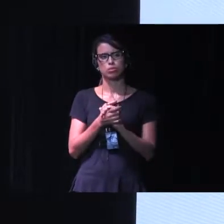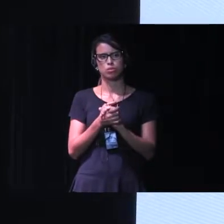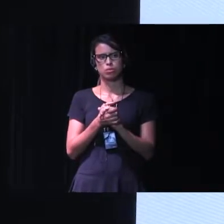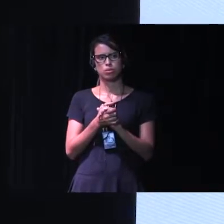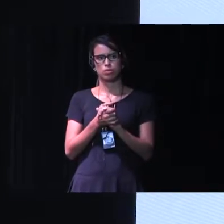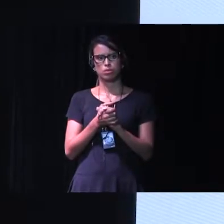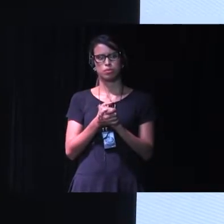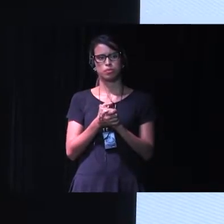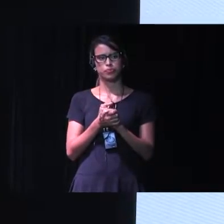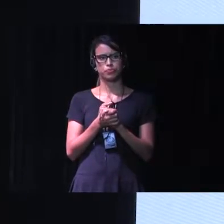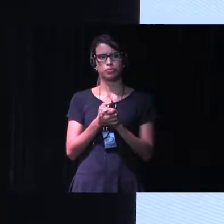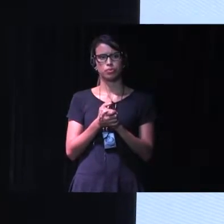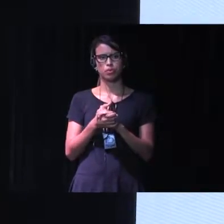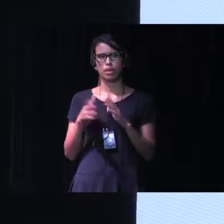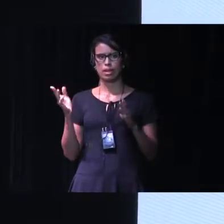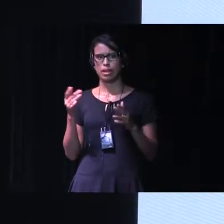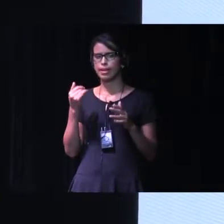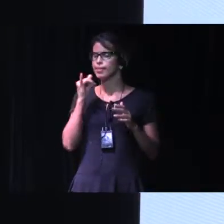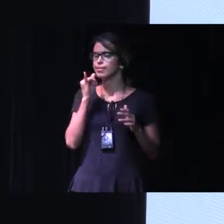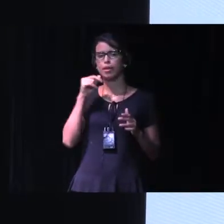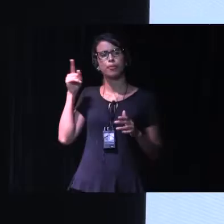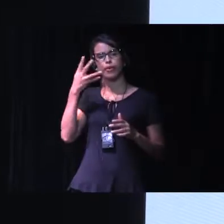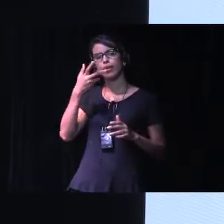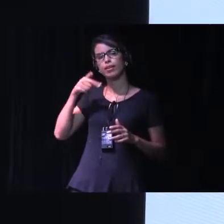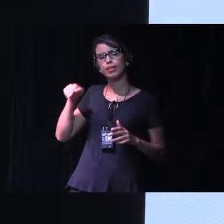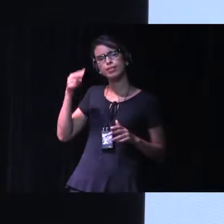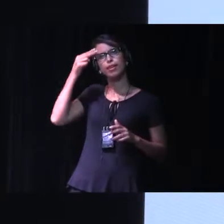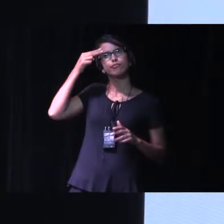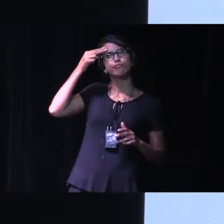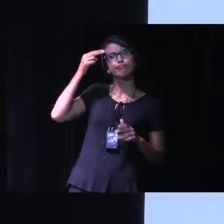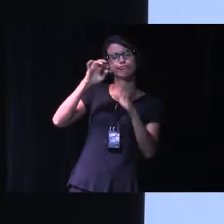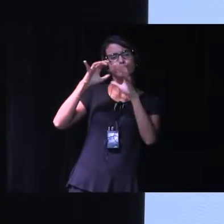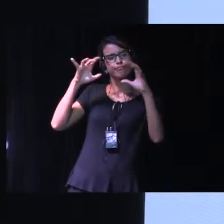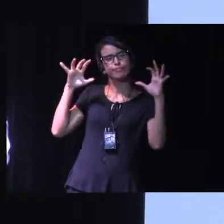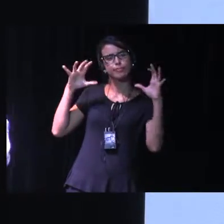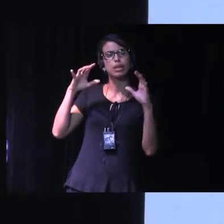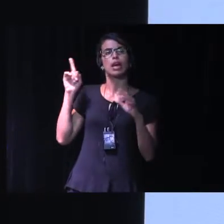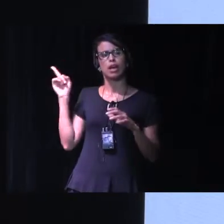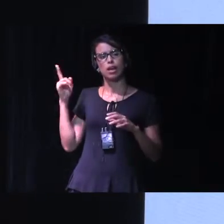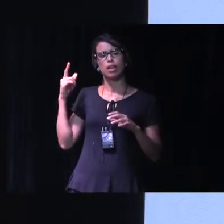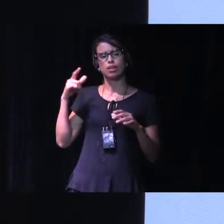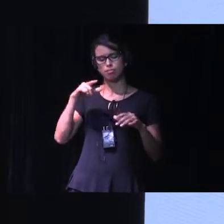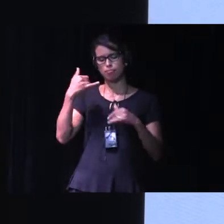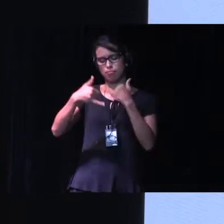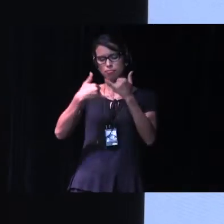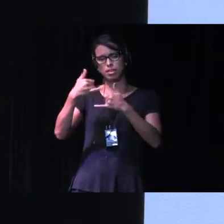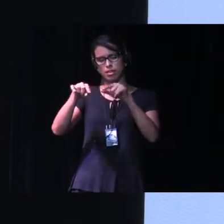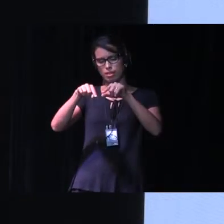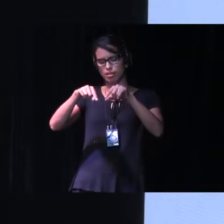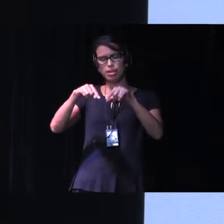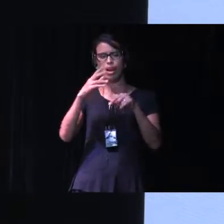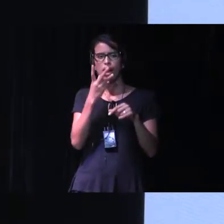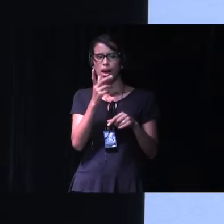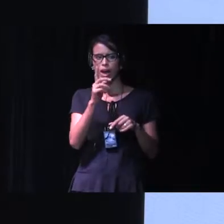megaprojeto em grande escala. Se perdermos essa noção da cotidianidade dessa menina